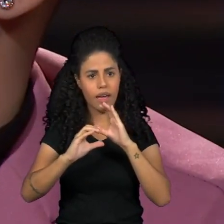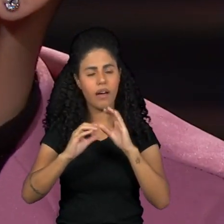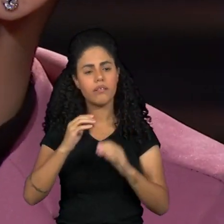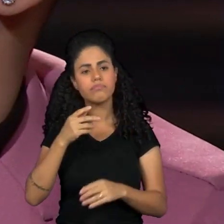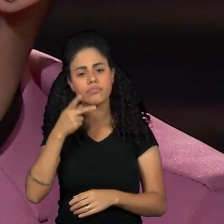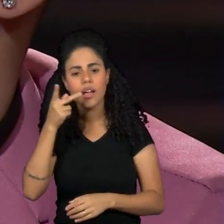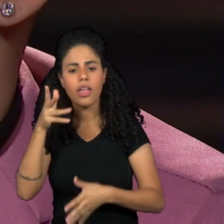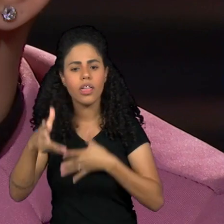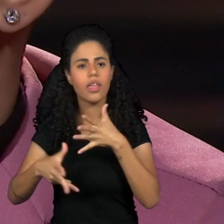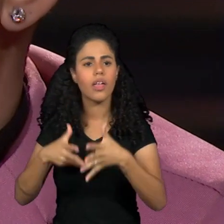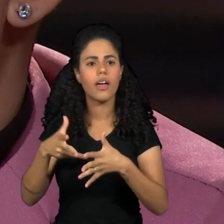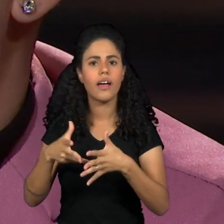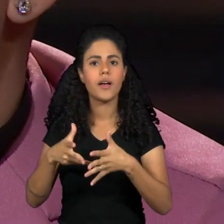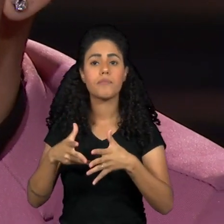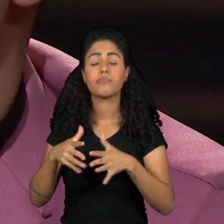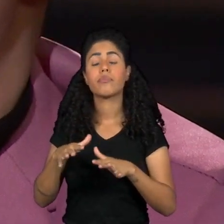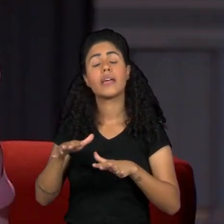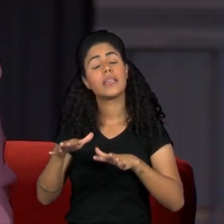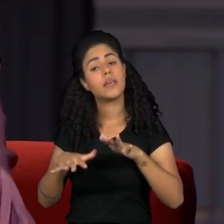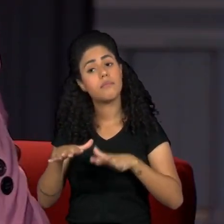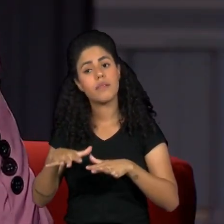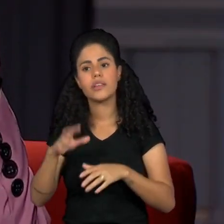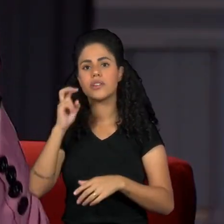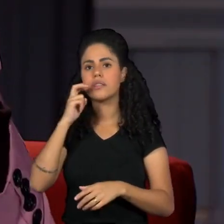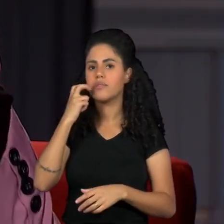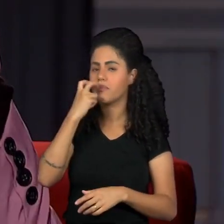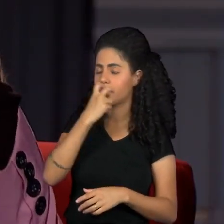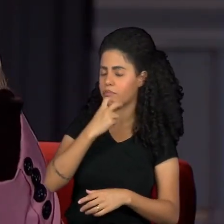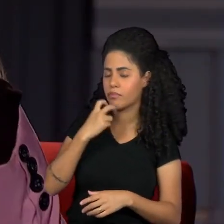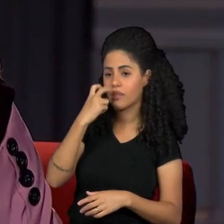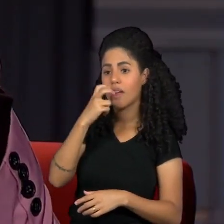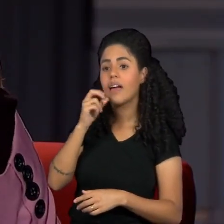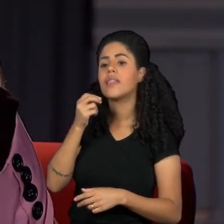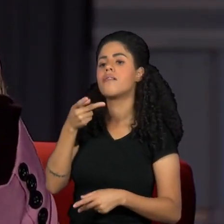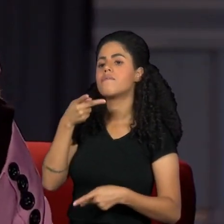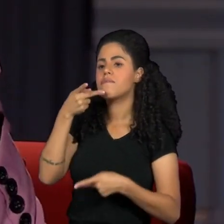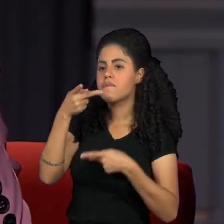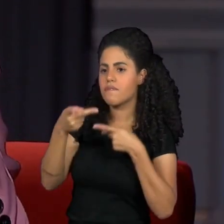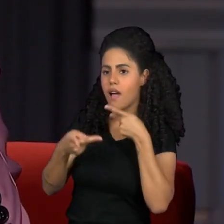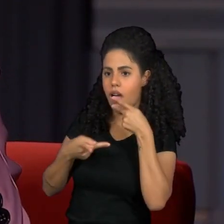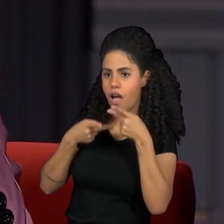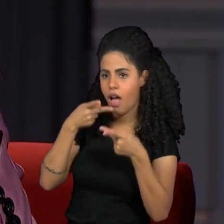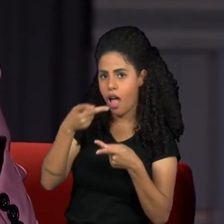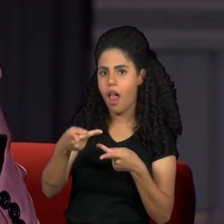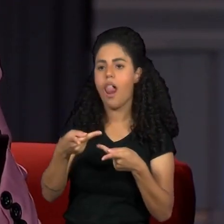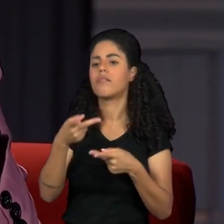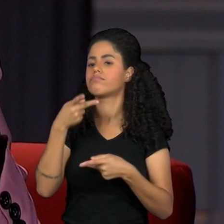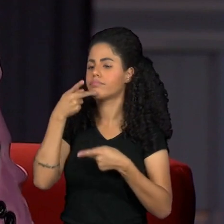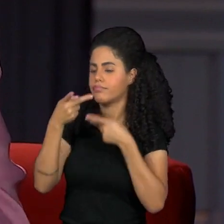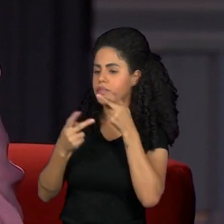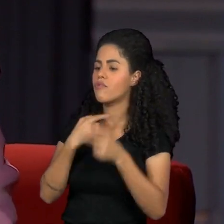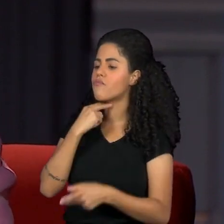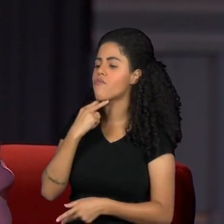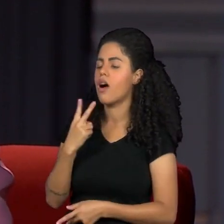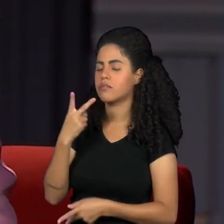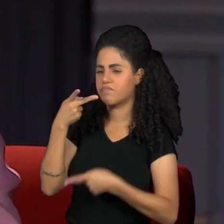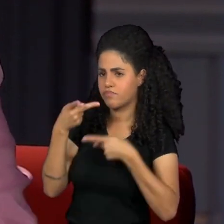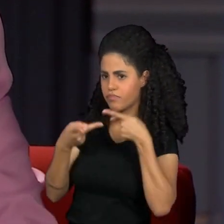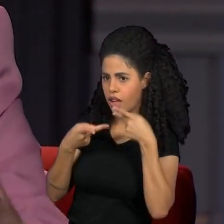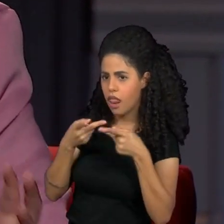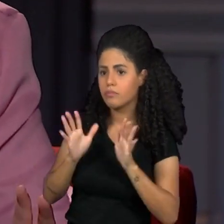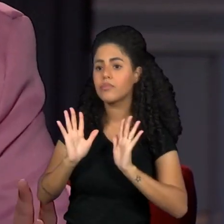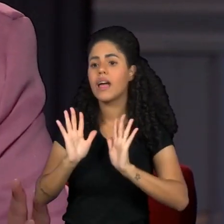alguns casos, eles são sim oralizados, eles falam através da comunicação que a gente conhece, a fala. Às vezes eles